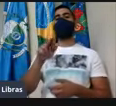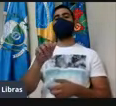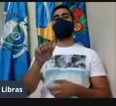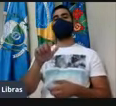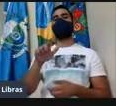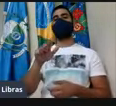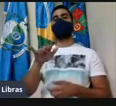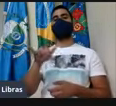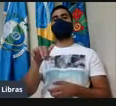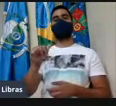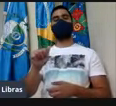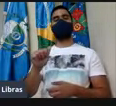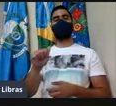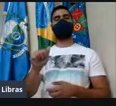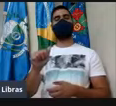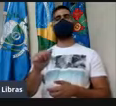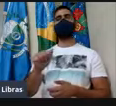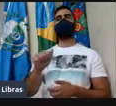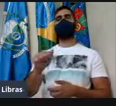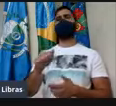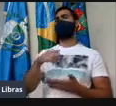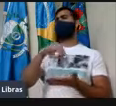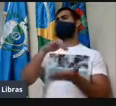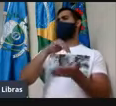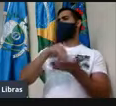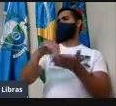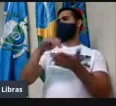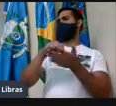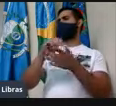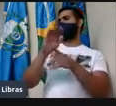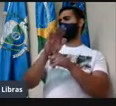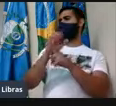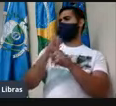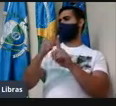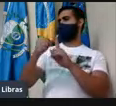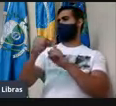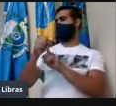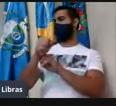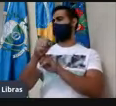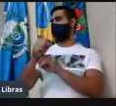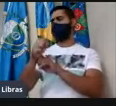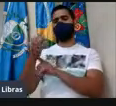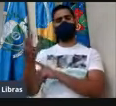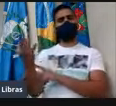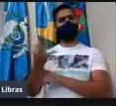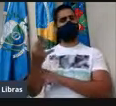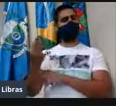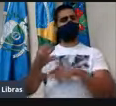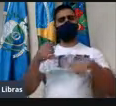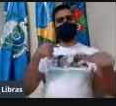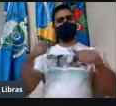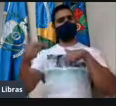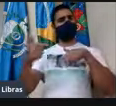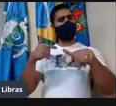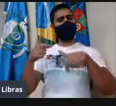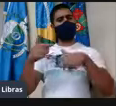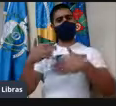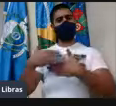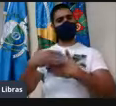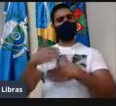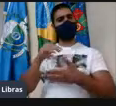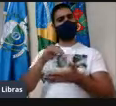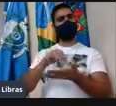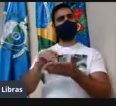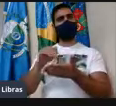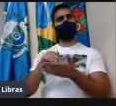de Medeiros Oliveira, secretária de Assistência Social, pelo excelente e excepcional trabalho à frente da Secretaria